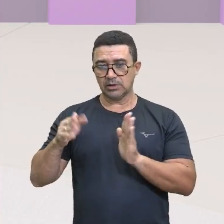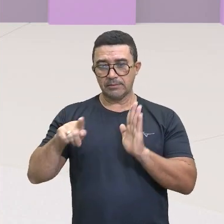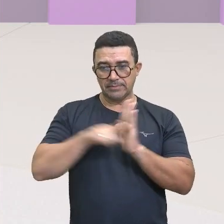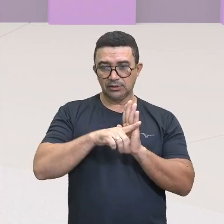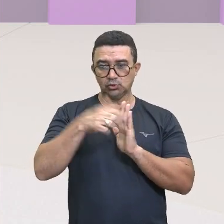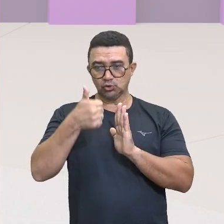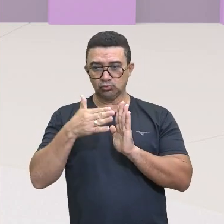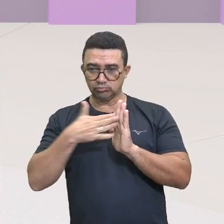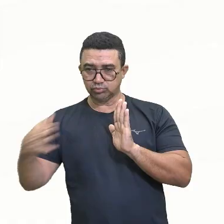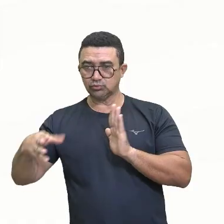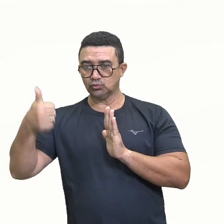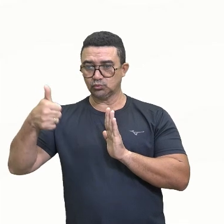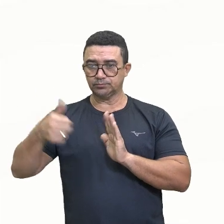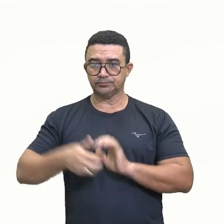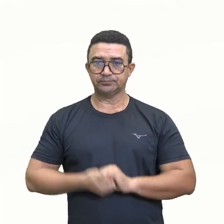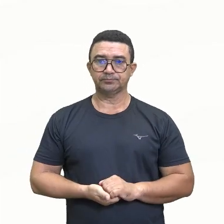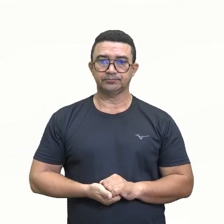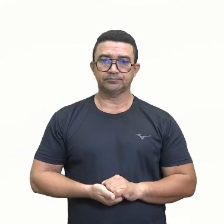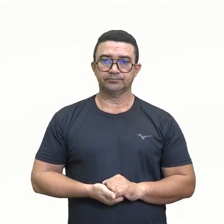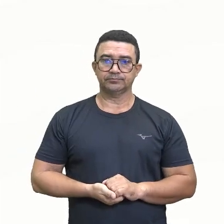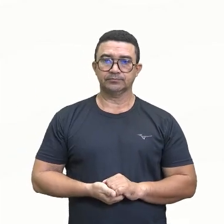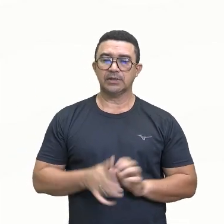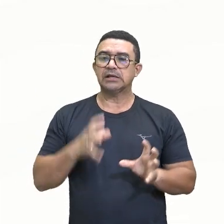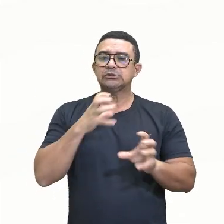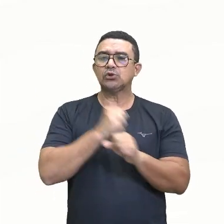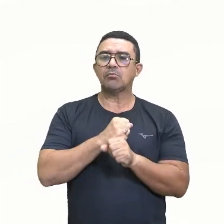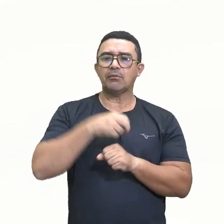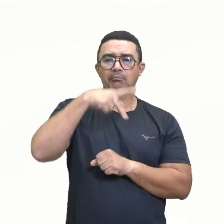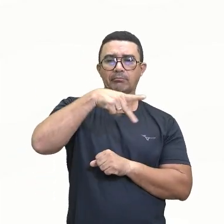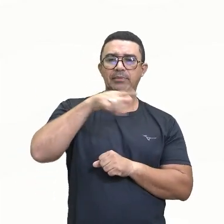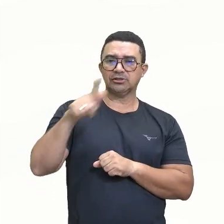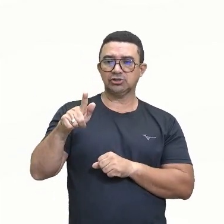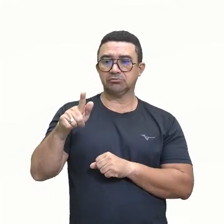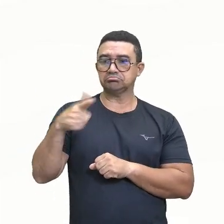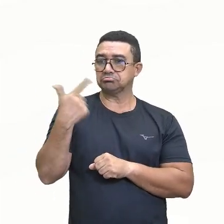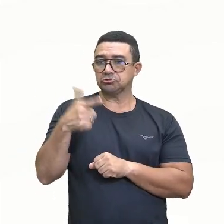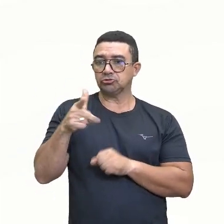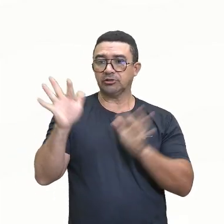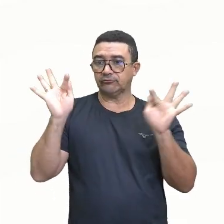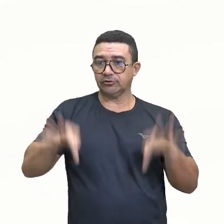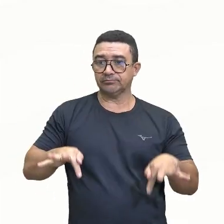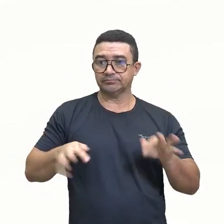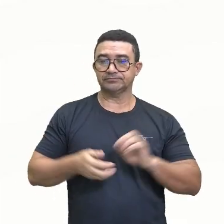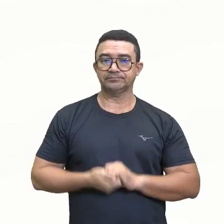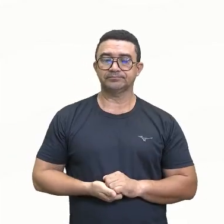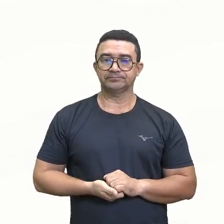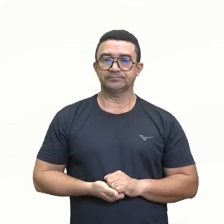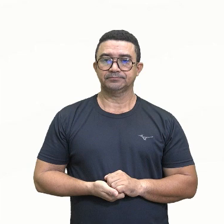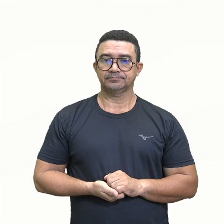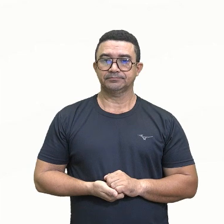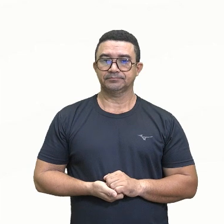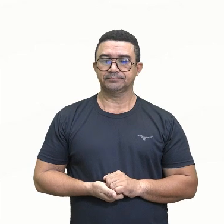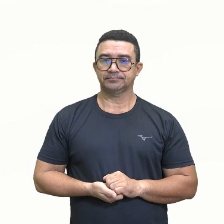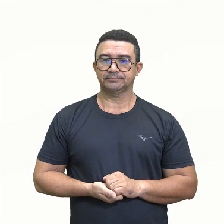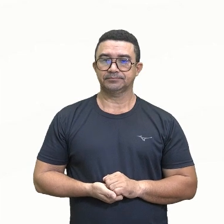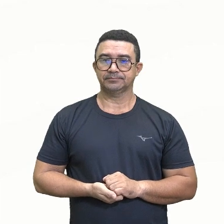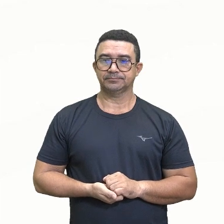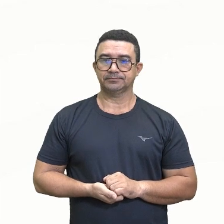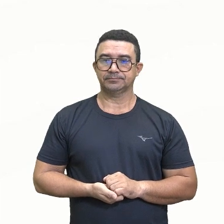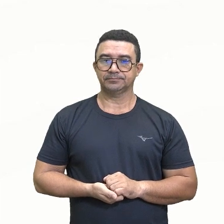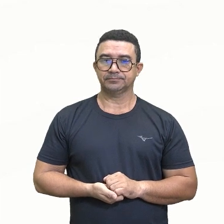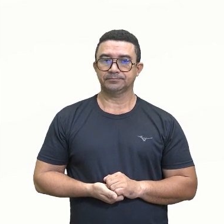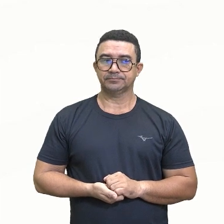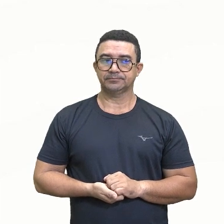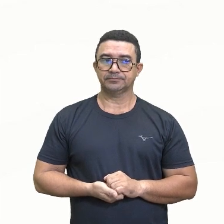Vamos, então, lá resolver a soma dessa PG infinita. Colocando, então, aqui na nossa cartela,